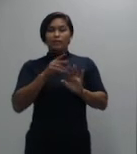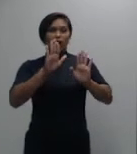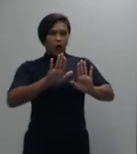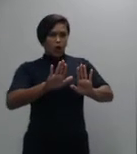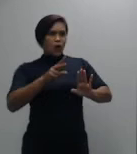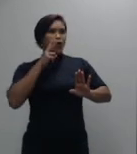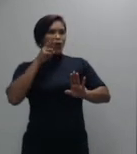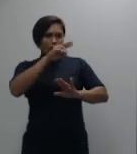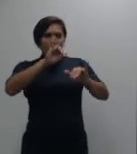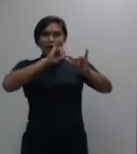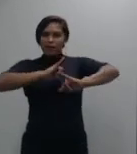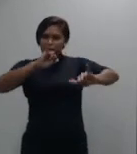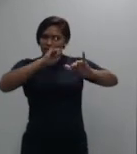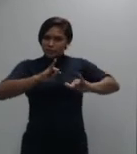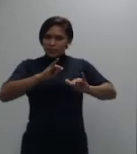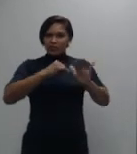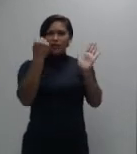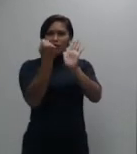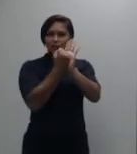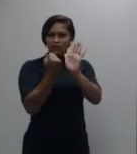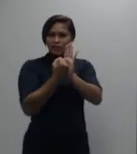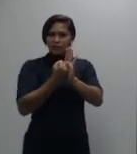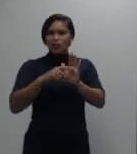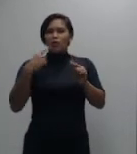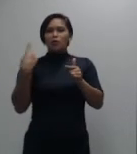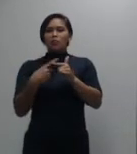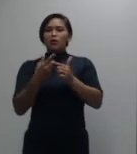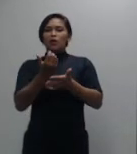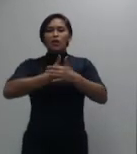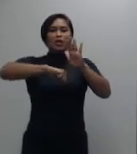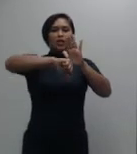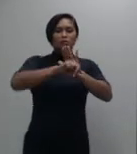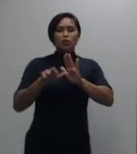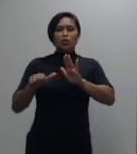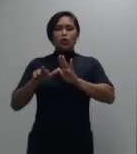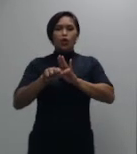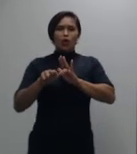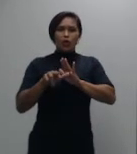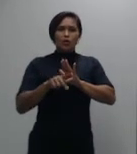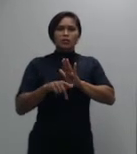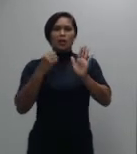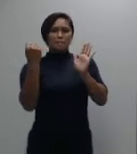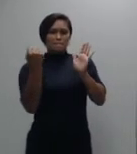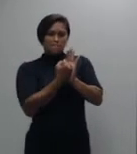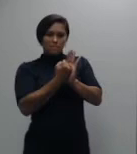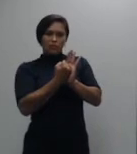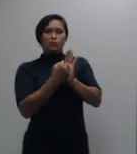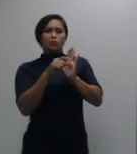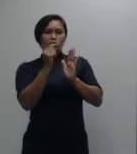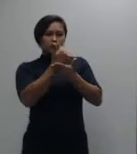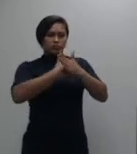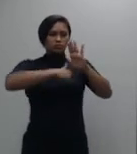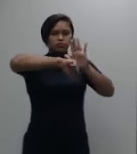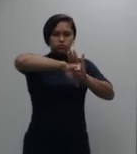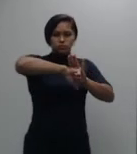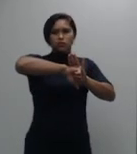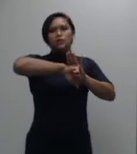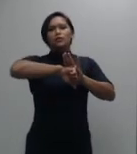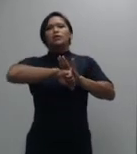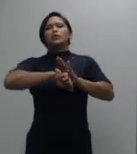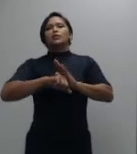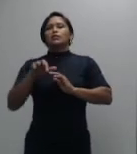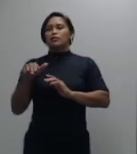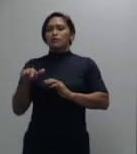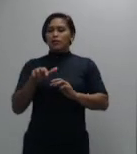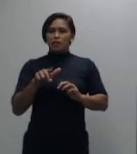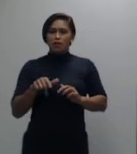vendo o STJ homologou que eles são criminosos o STJ homologou é que Daniel Dantas